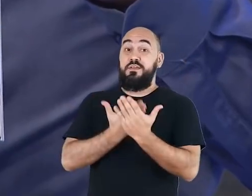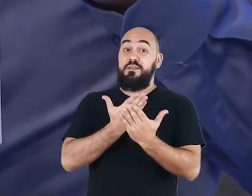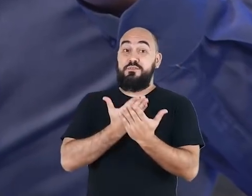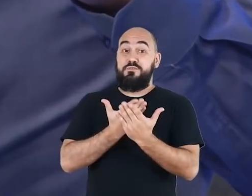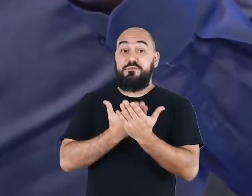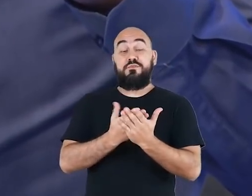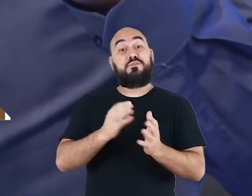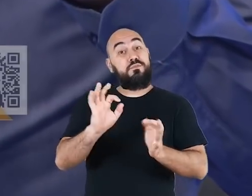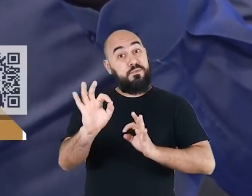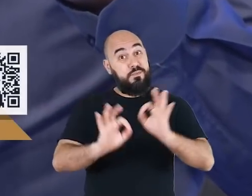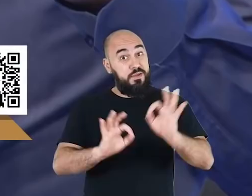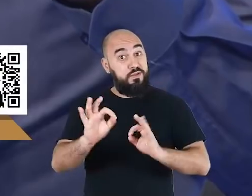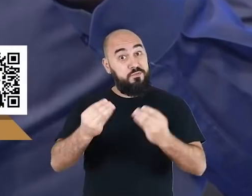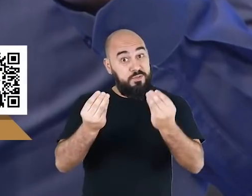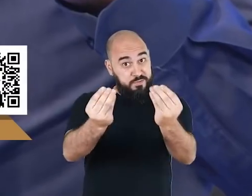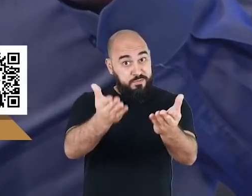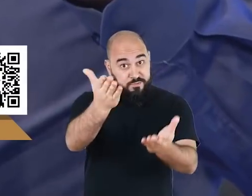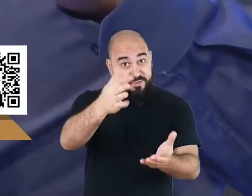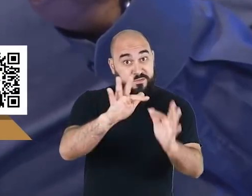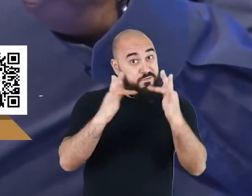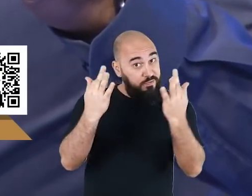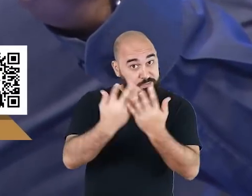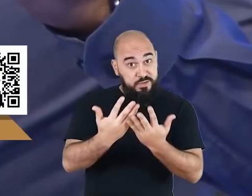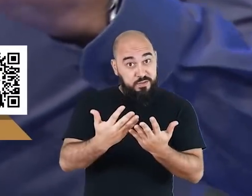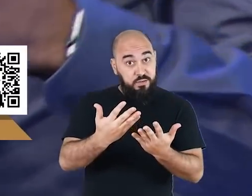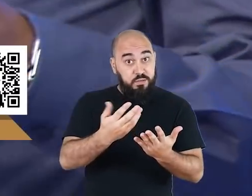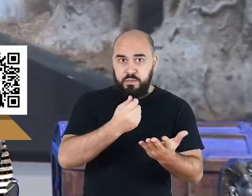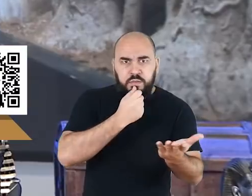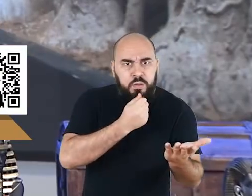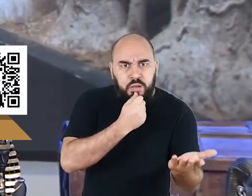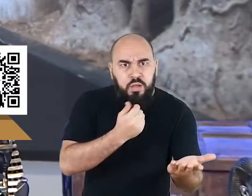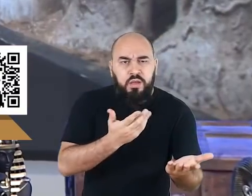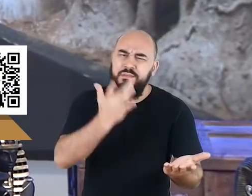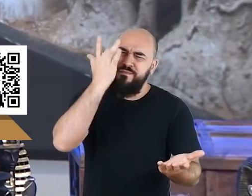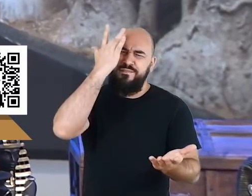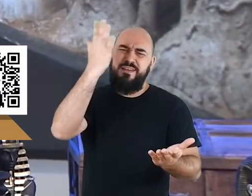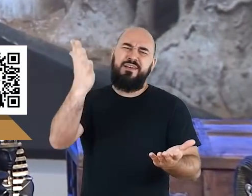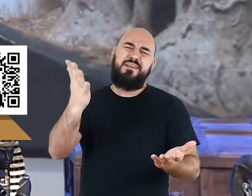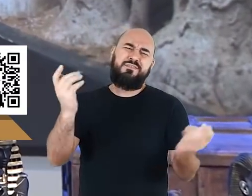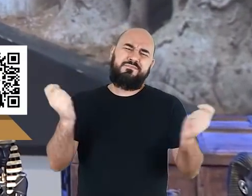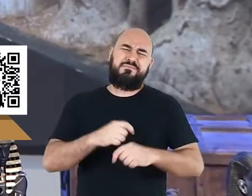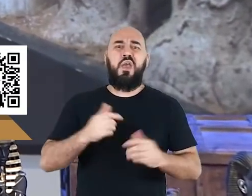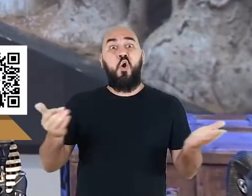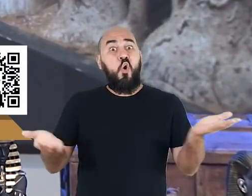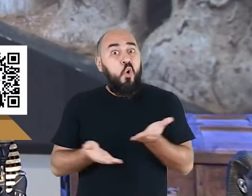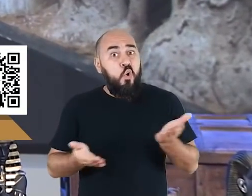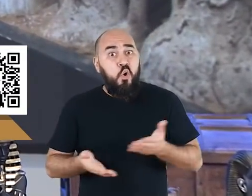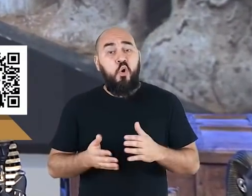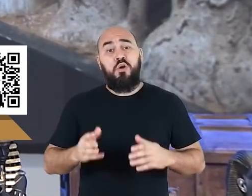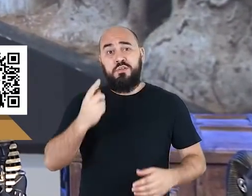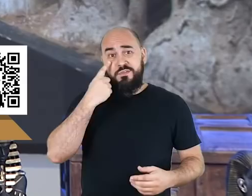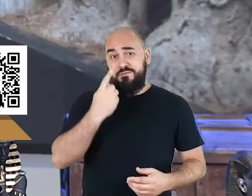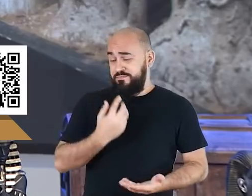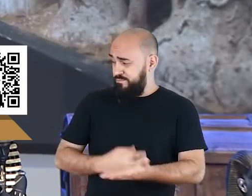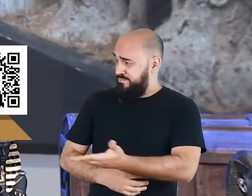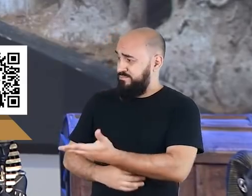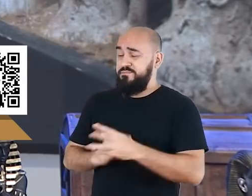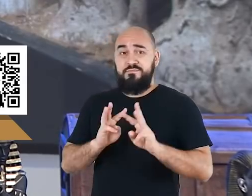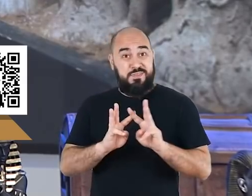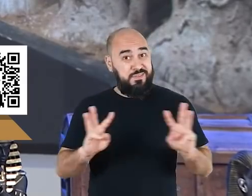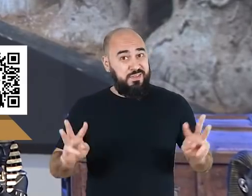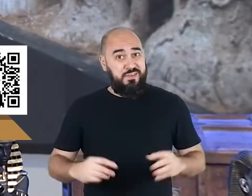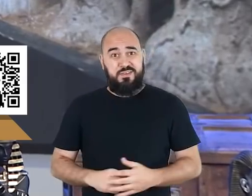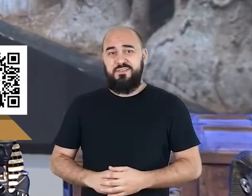preparado para você e sua família com muito carinho. Você ainda não tem o seu? Então é fácil. Adquira hoje mesmo pelo